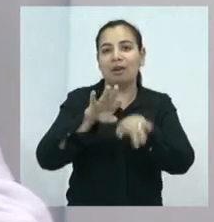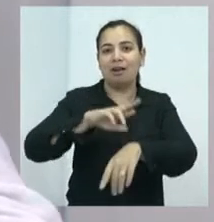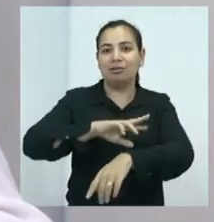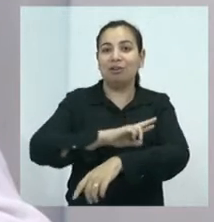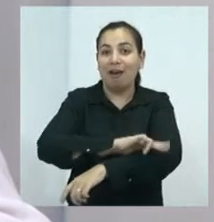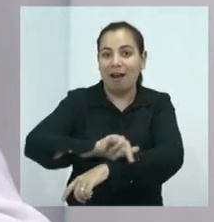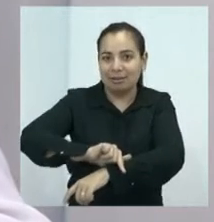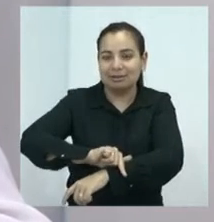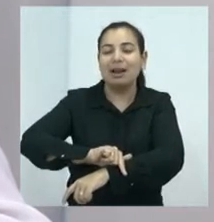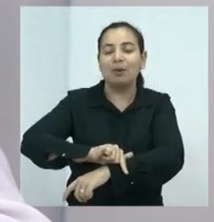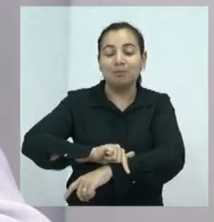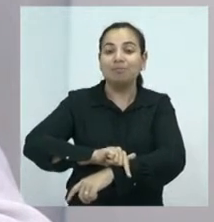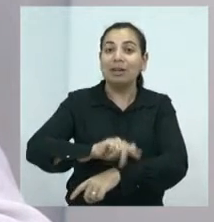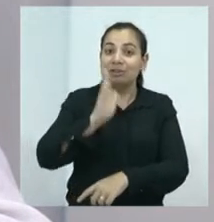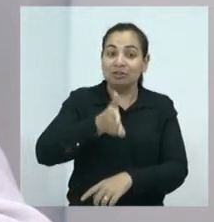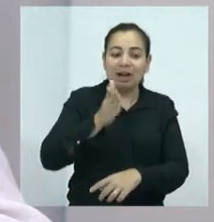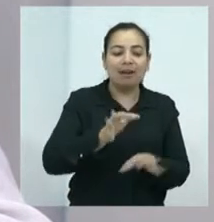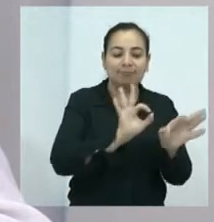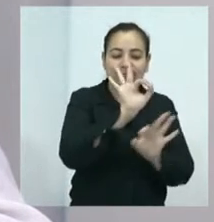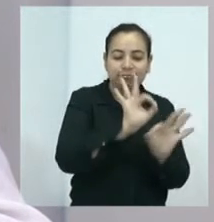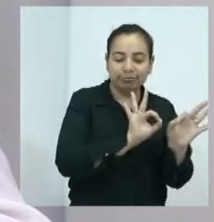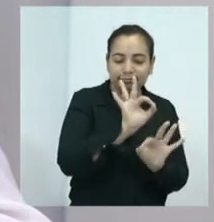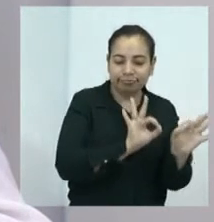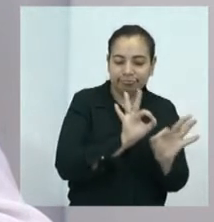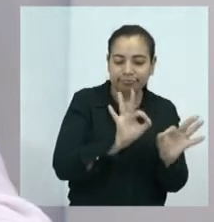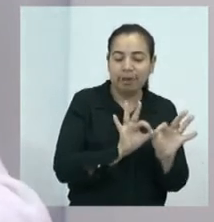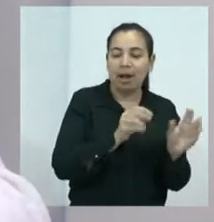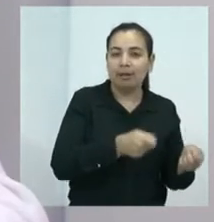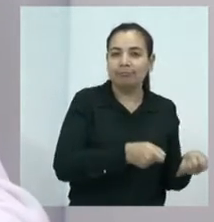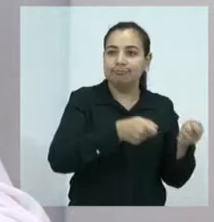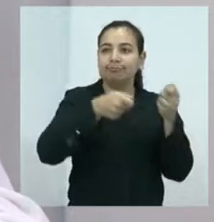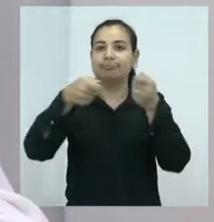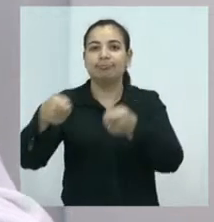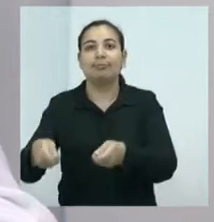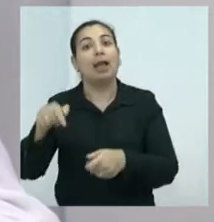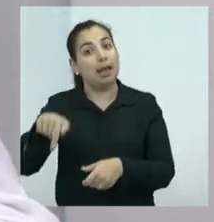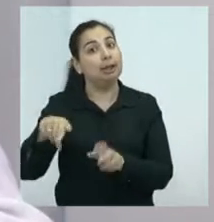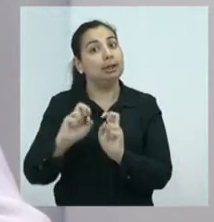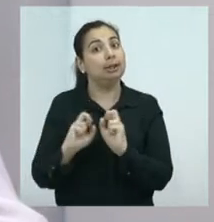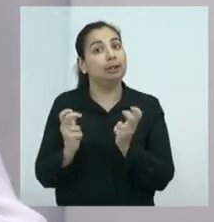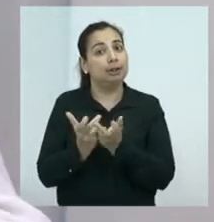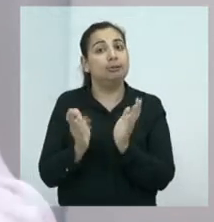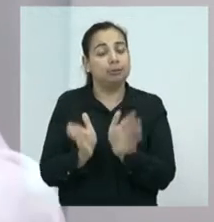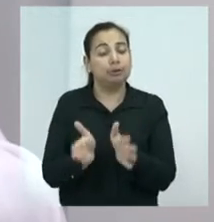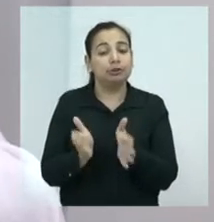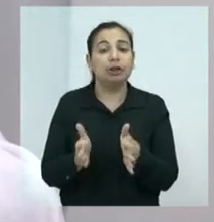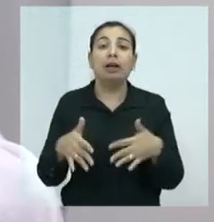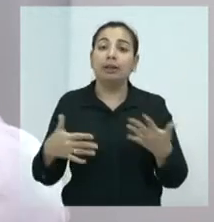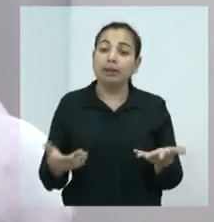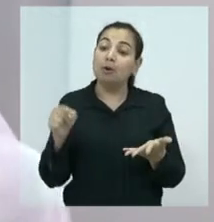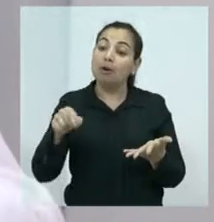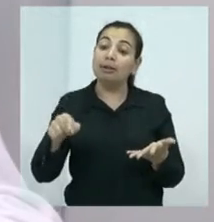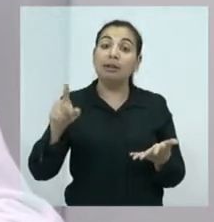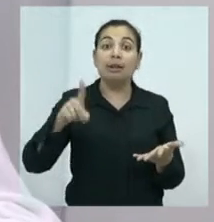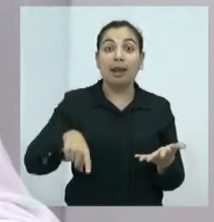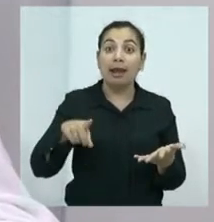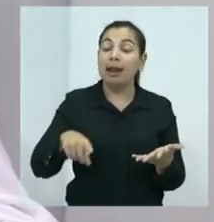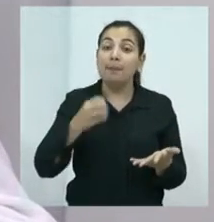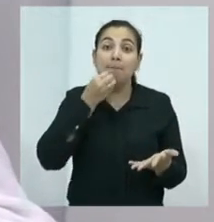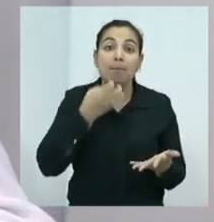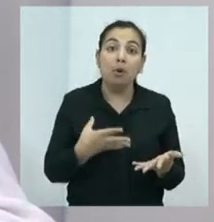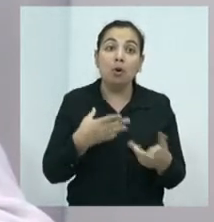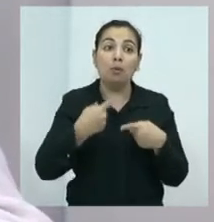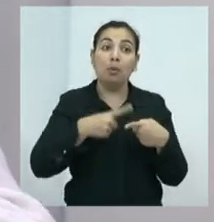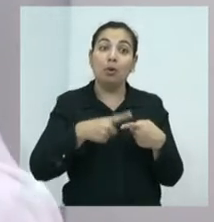esse instrumento, é um fato histórico, né, para a população negra, porque o município está se comprometendo